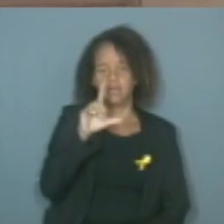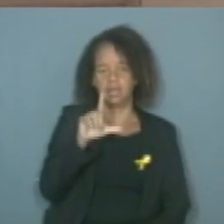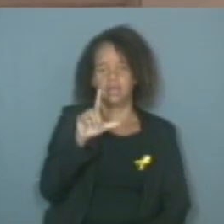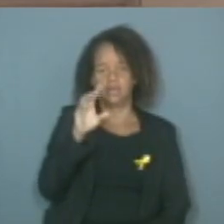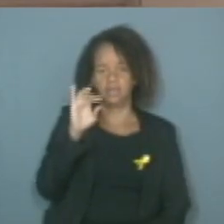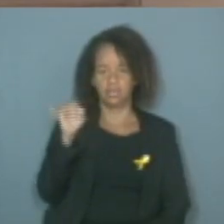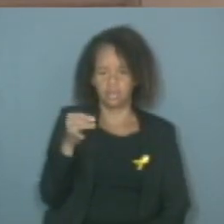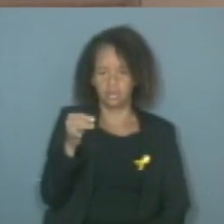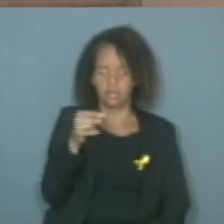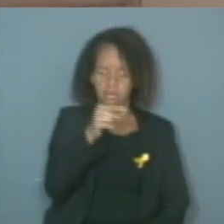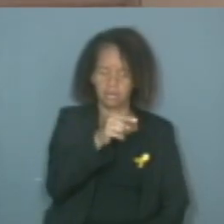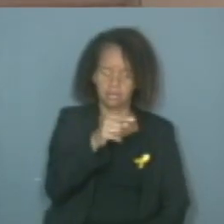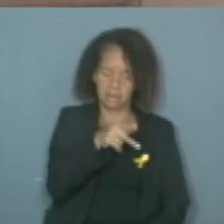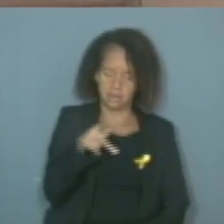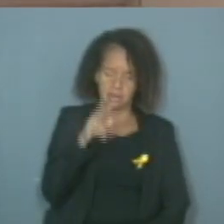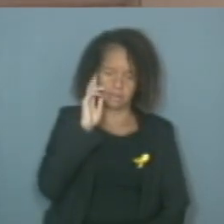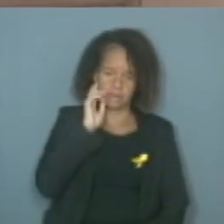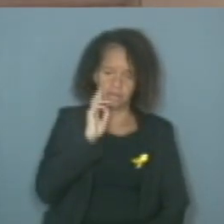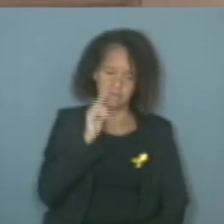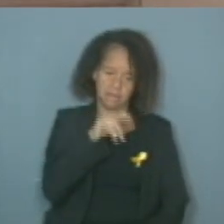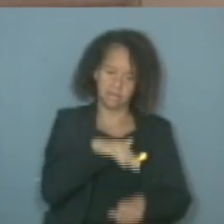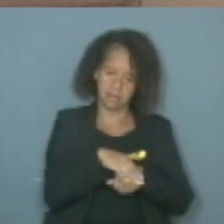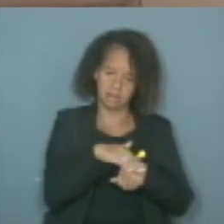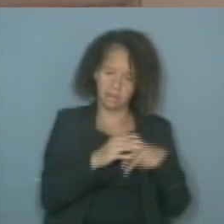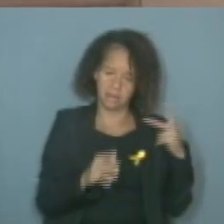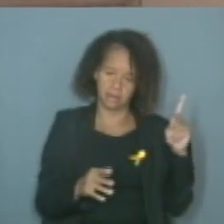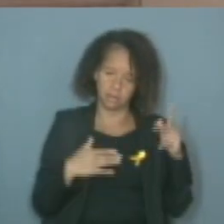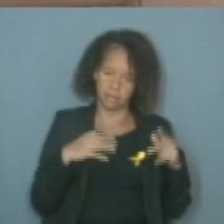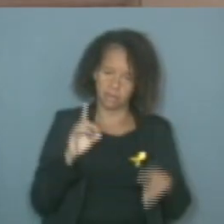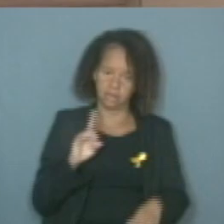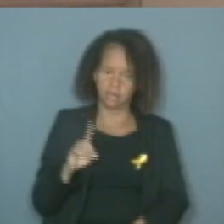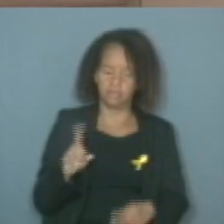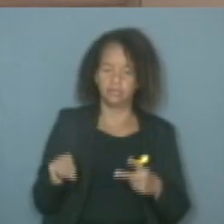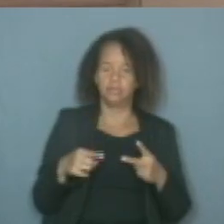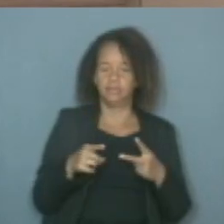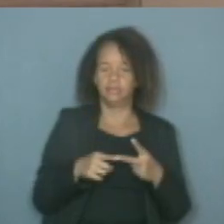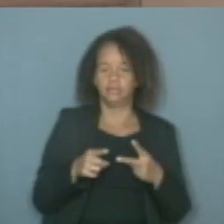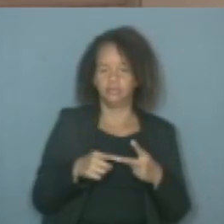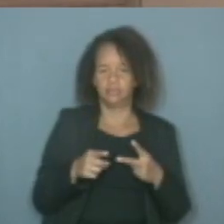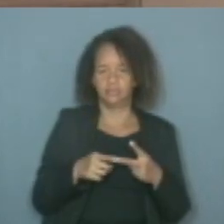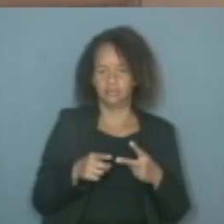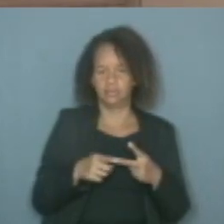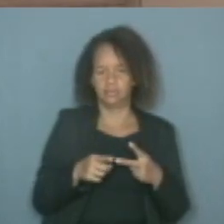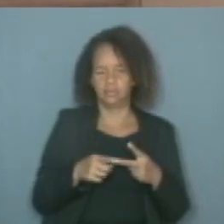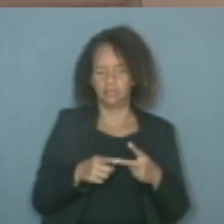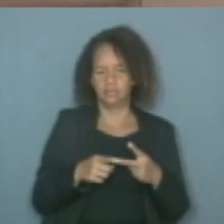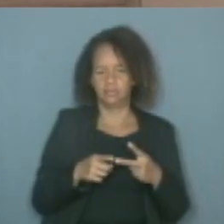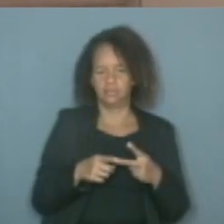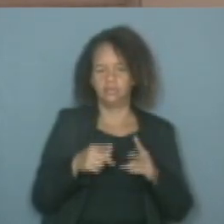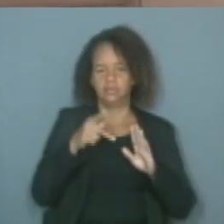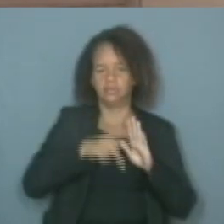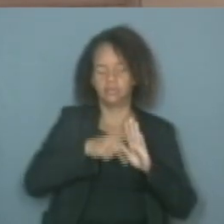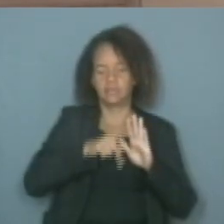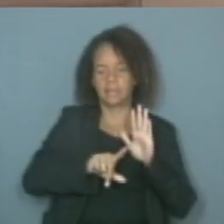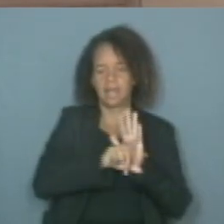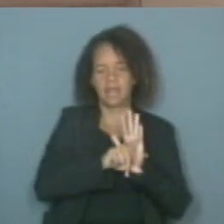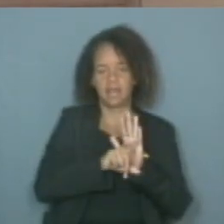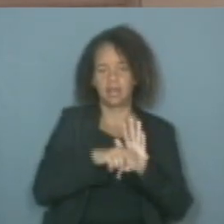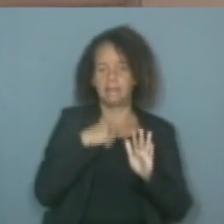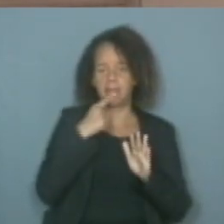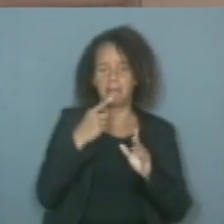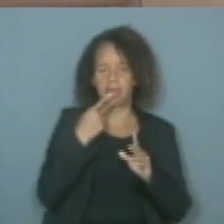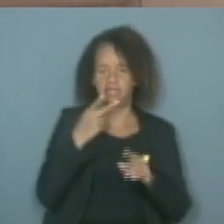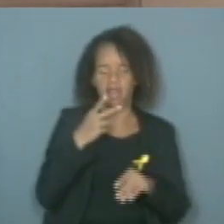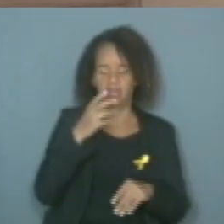é presidida por Rinaldo Júnior. Então a senhora tinha que falar com ele, não comigo. E segundo ponto, o projeto de lei em nenhum momento fala